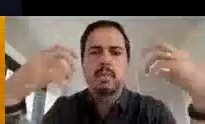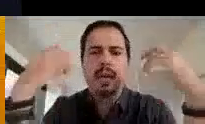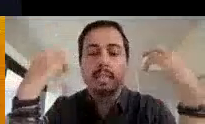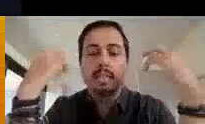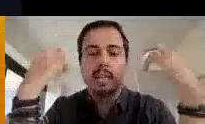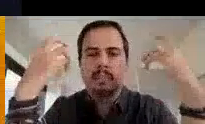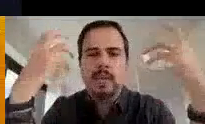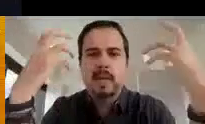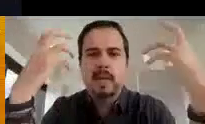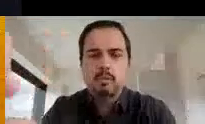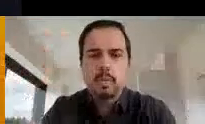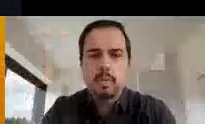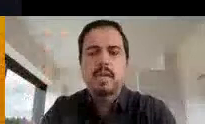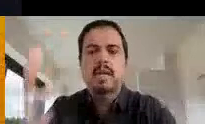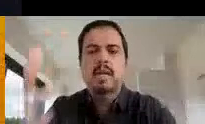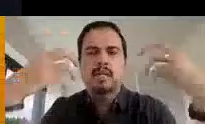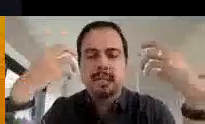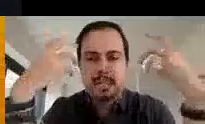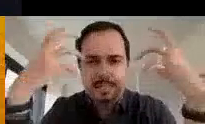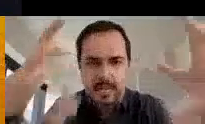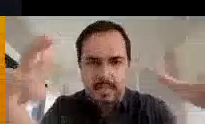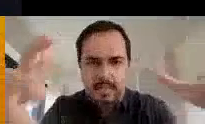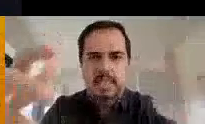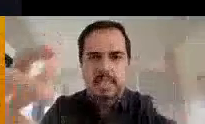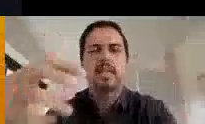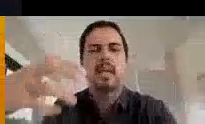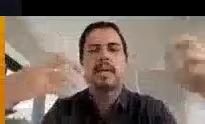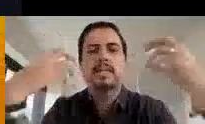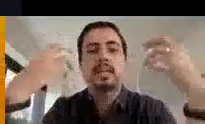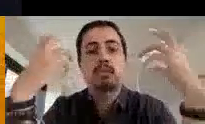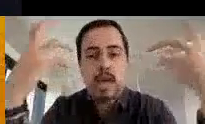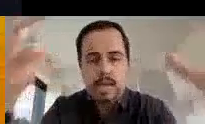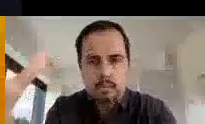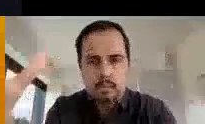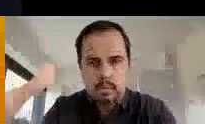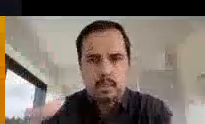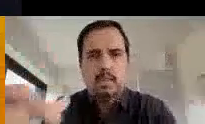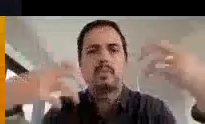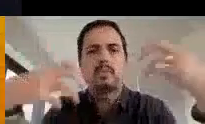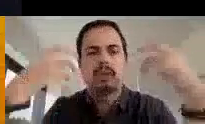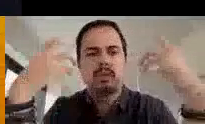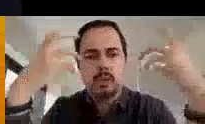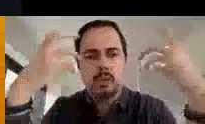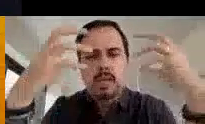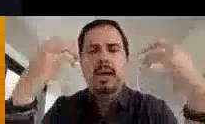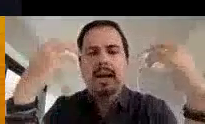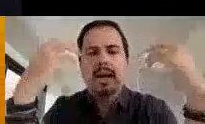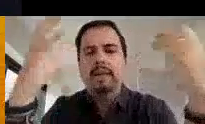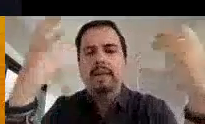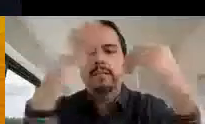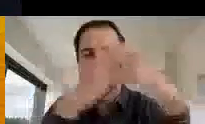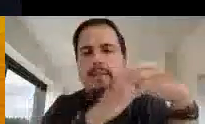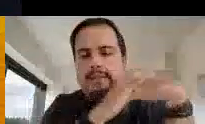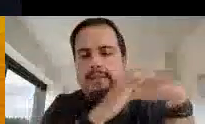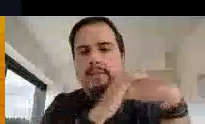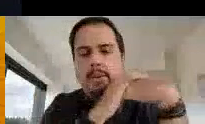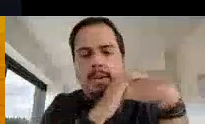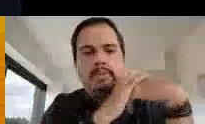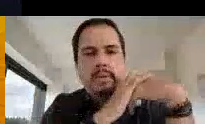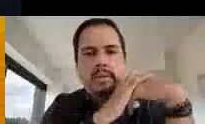com essa mentalidade, em treinamento para entrar nesse mindset, em resultados que tem a ver com isso. Então,